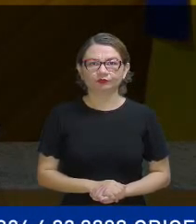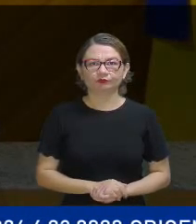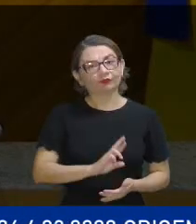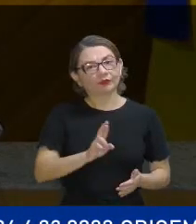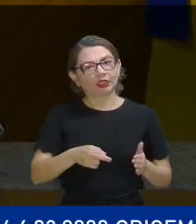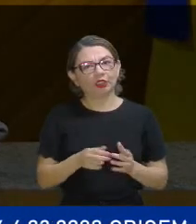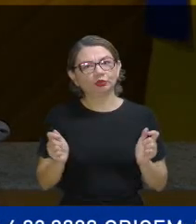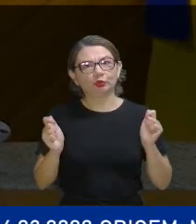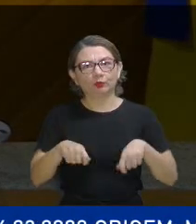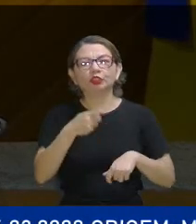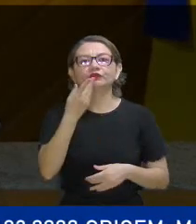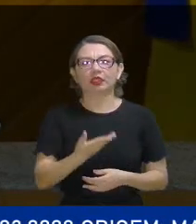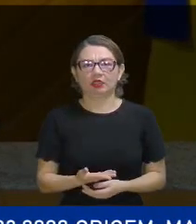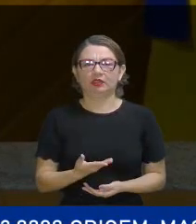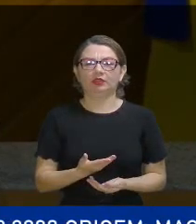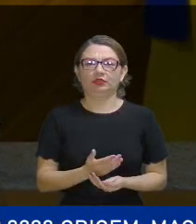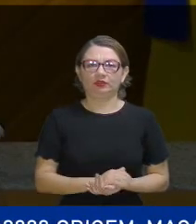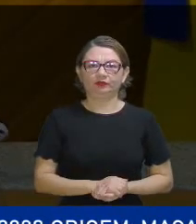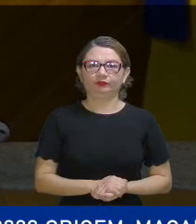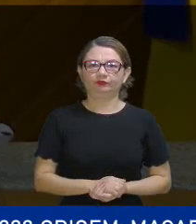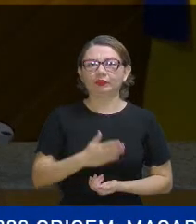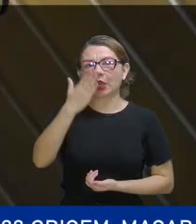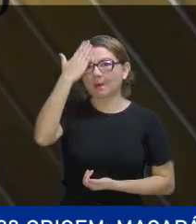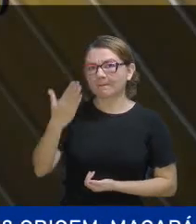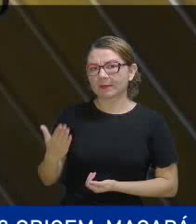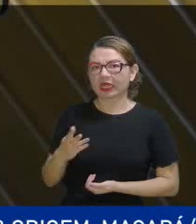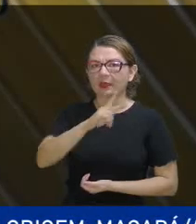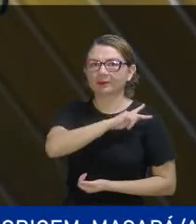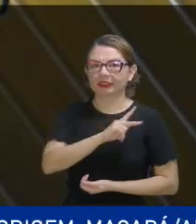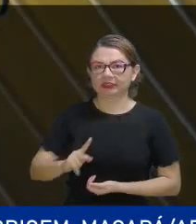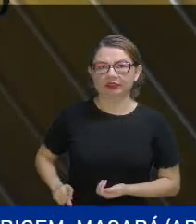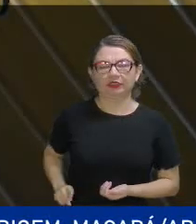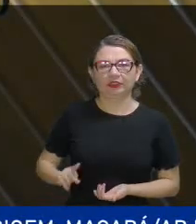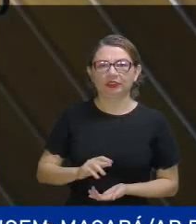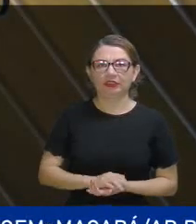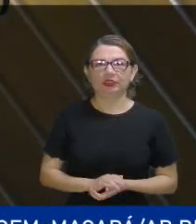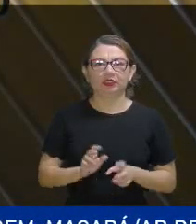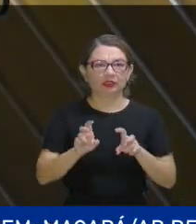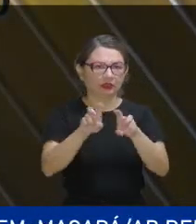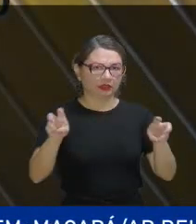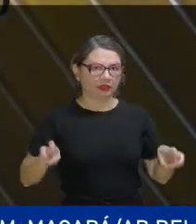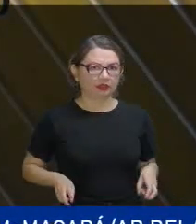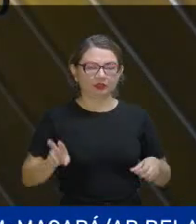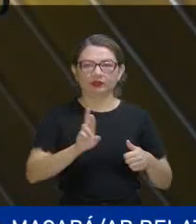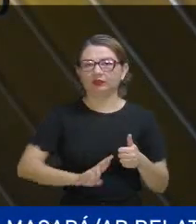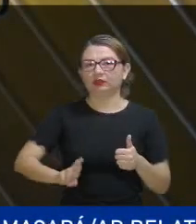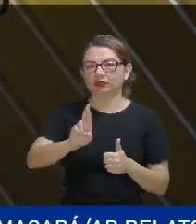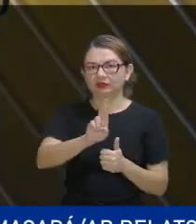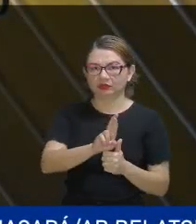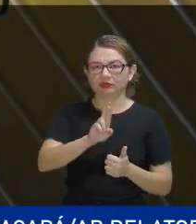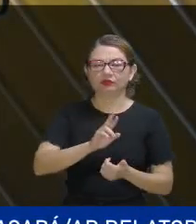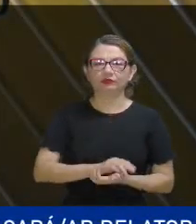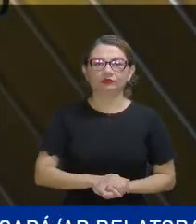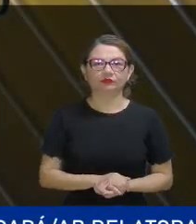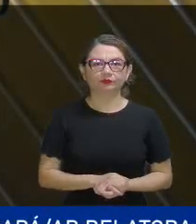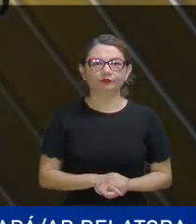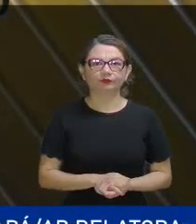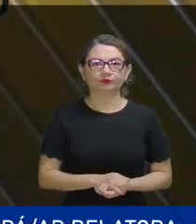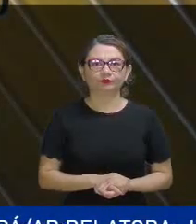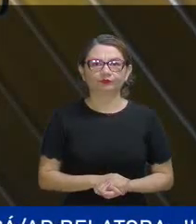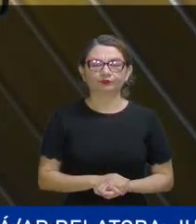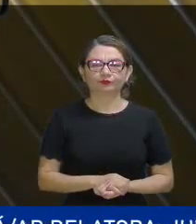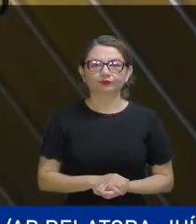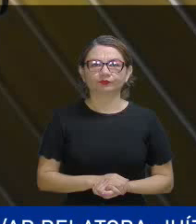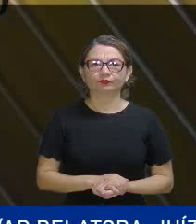relator está com a palavra. Obrigada, senhor presidente. Foco da juíza Tina Souza. Ela é branca, de cabelos